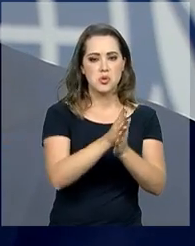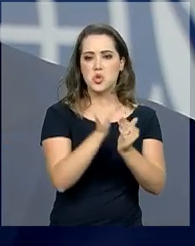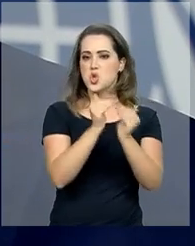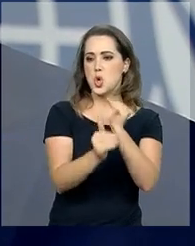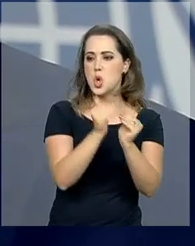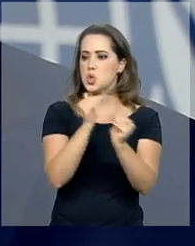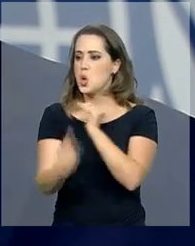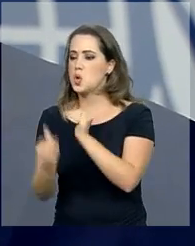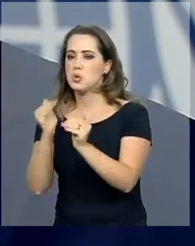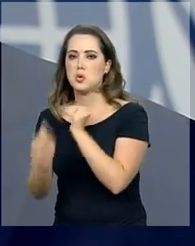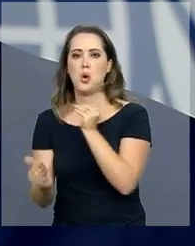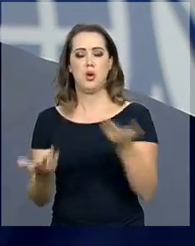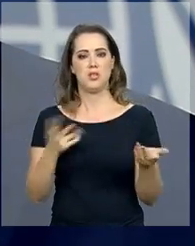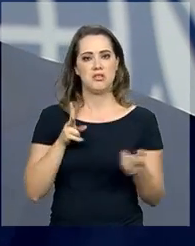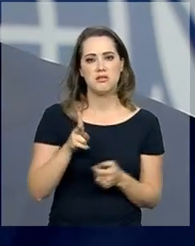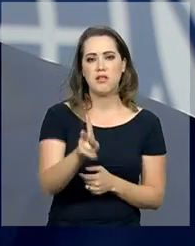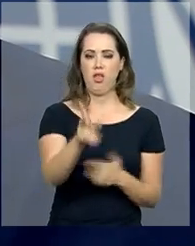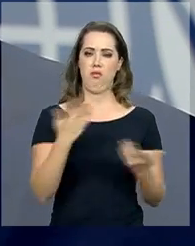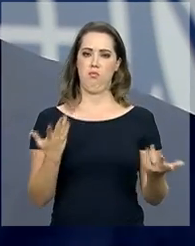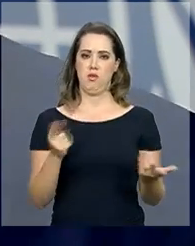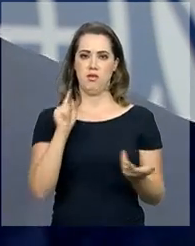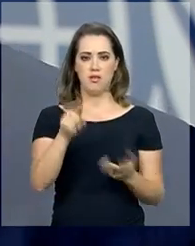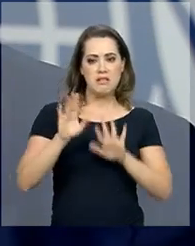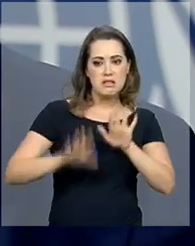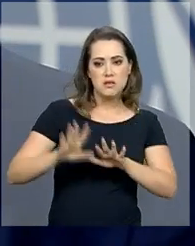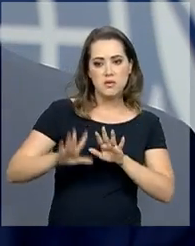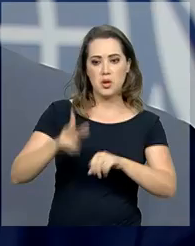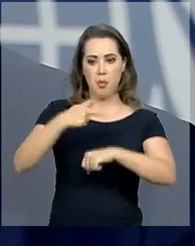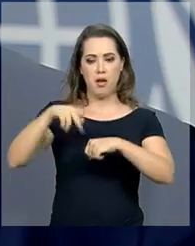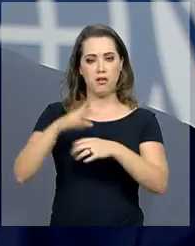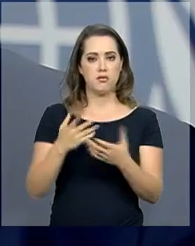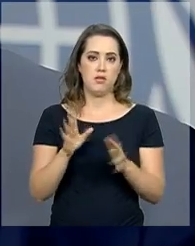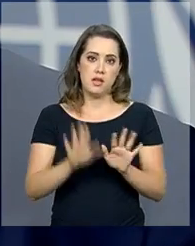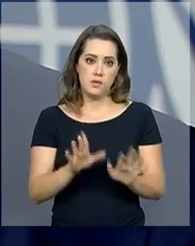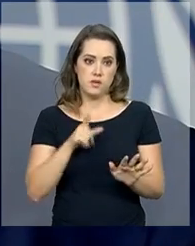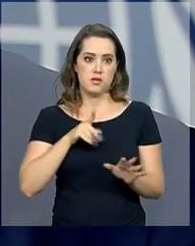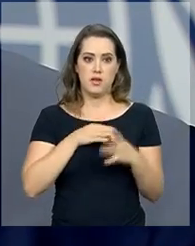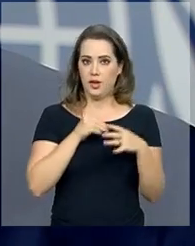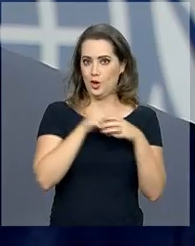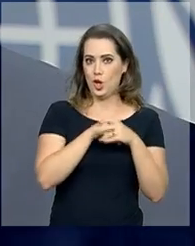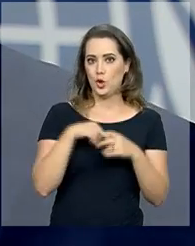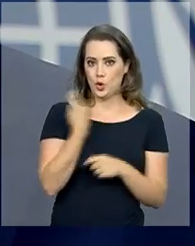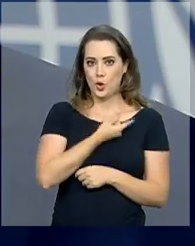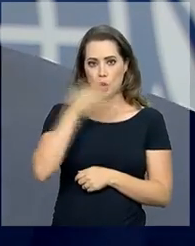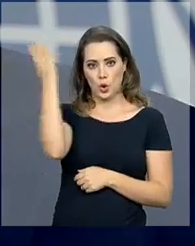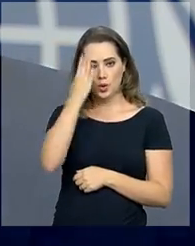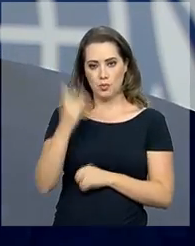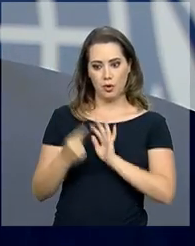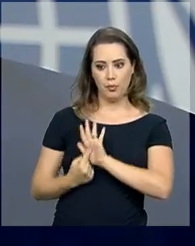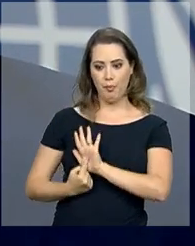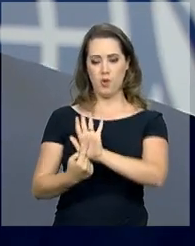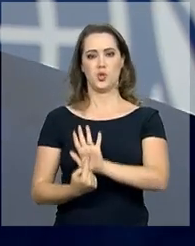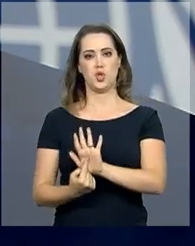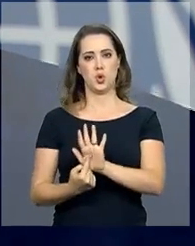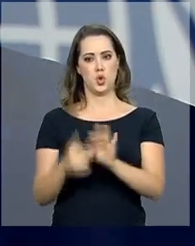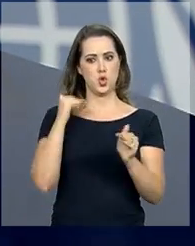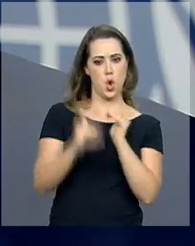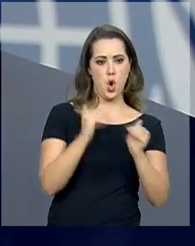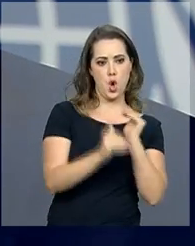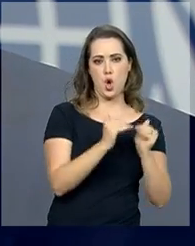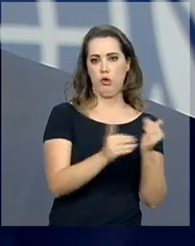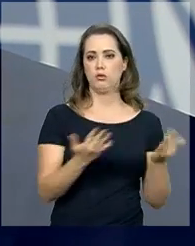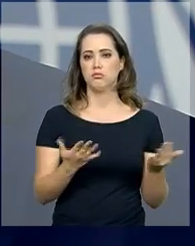sido prejudicial até muitas vezes dentro do nosso país a intolerância já se revelou absolutamente prejudicial